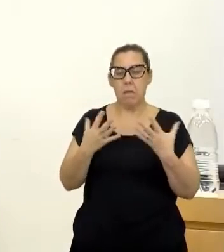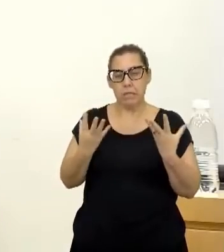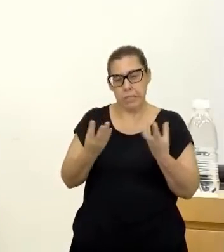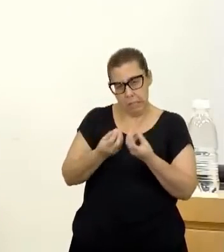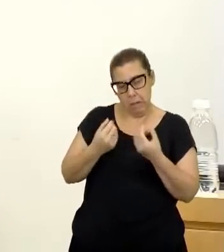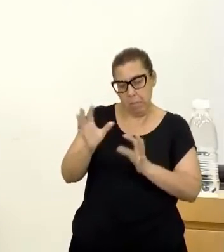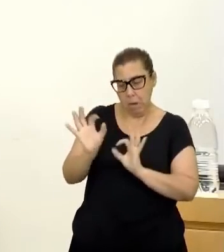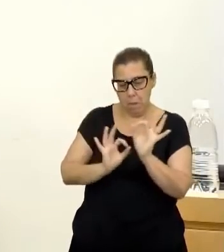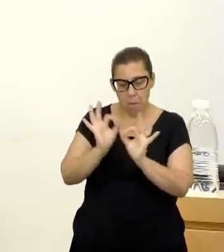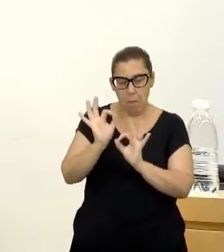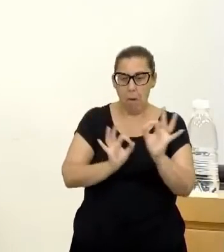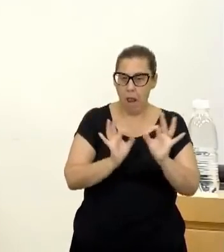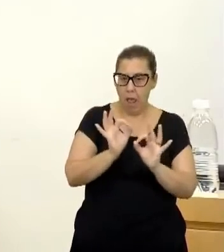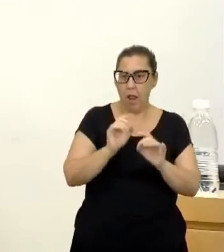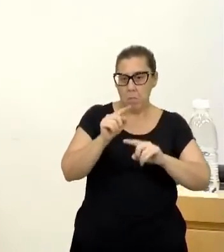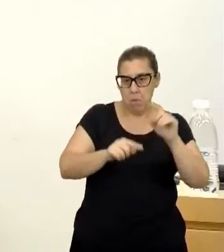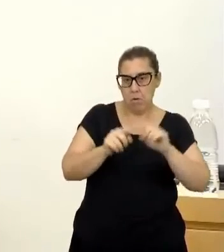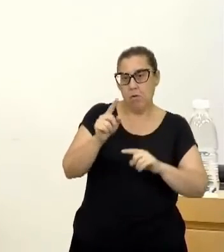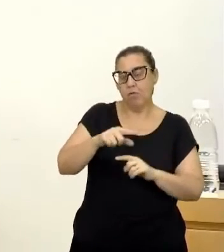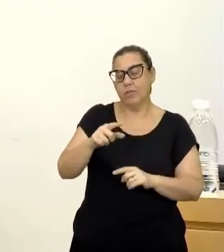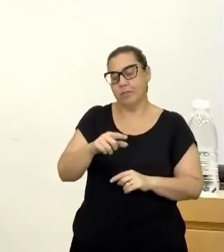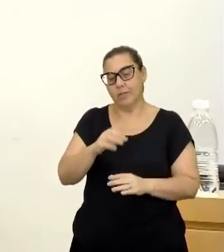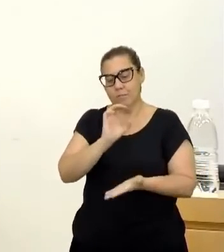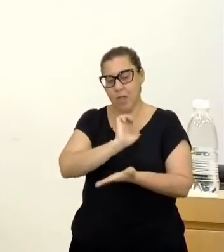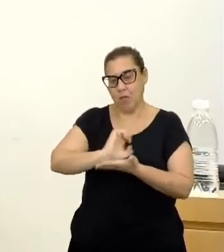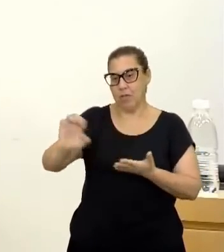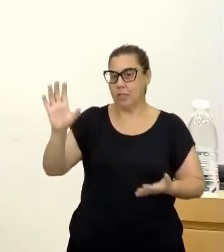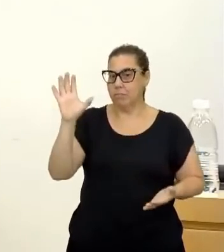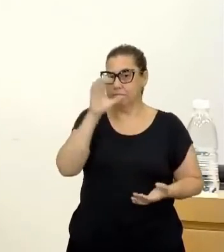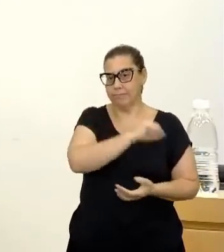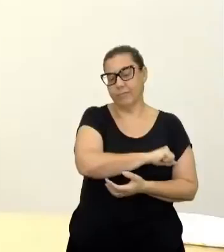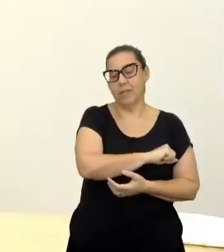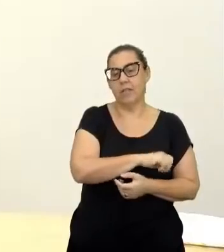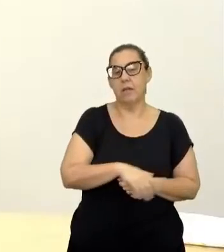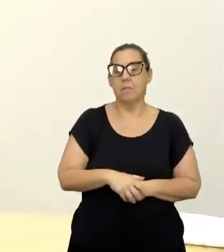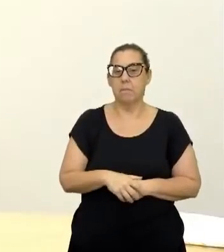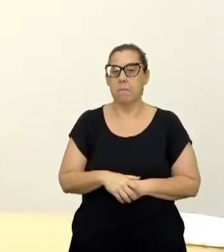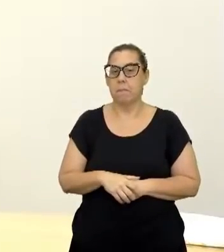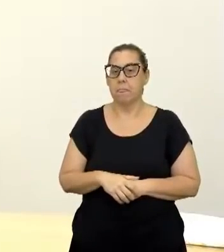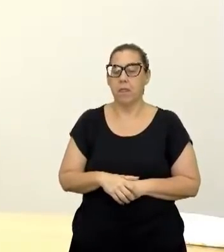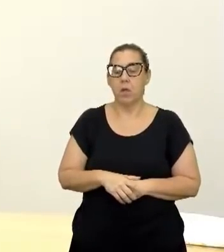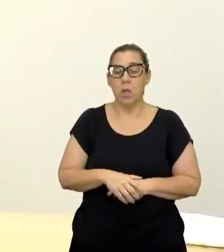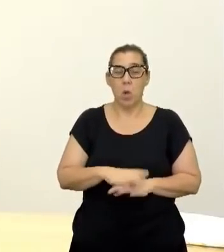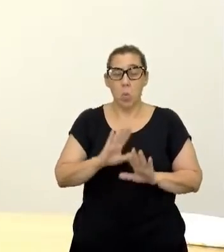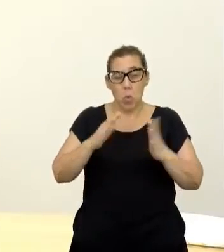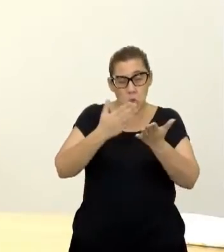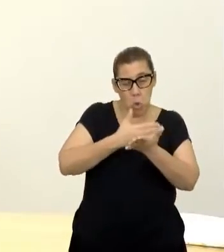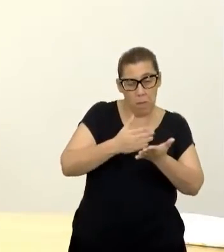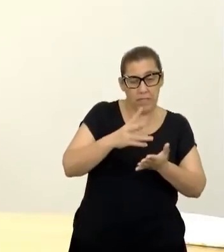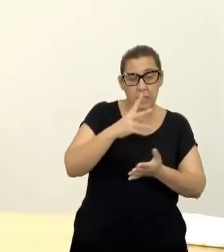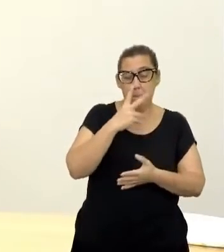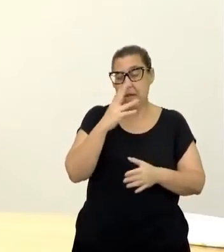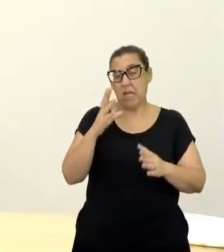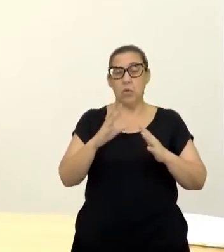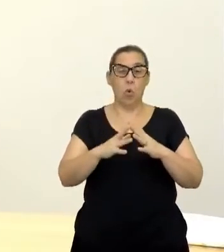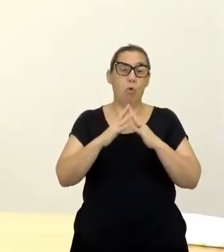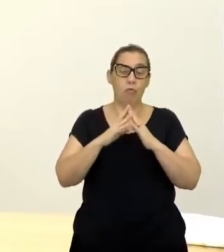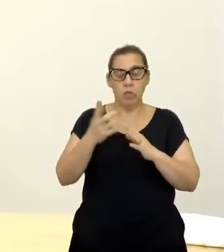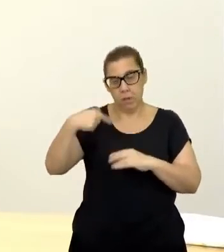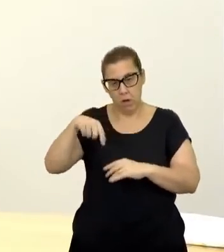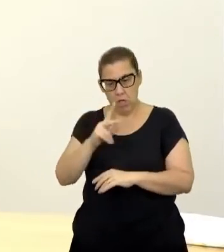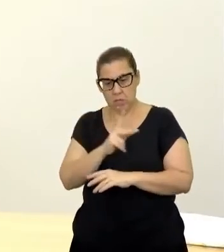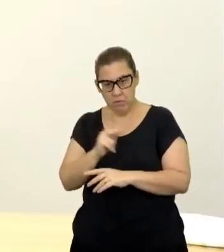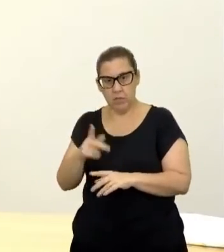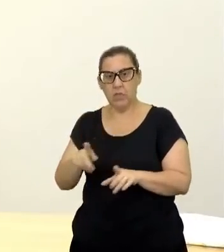sensibilidade de mexer com essas peças, você resolve a equação mais rapidamente. No primeiro momento parece muito confuso, né? E para todos também, para a gente também